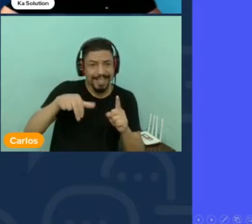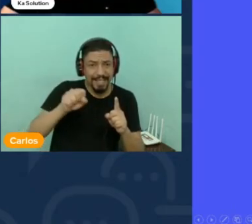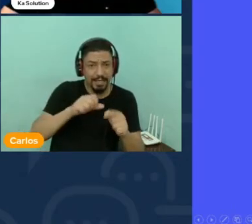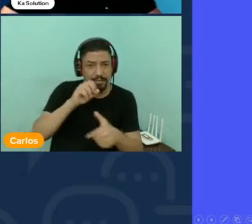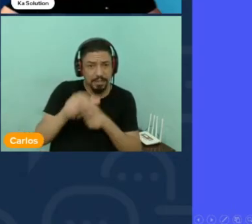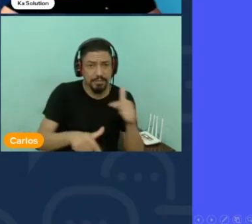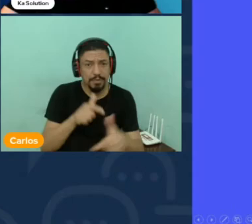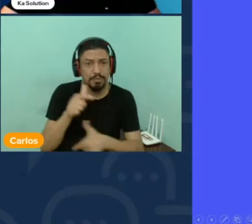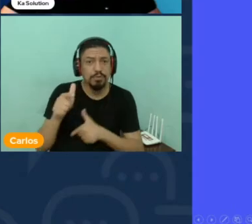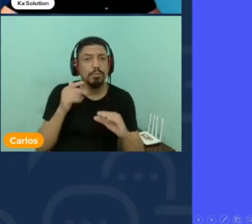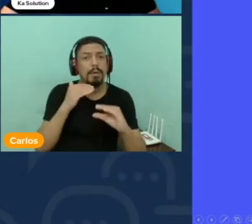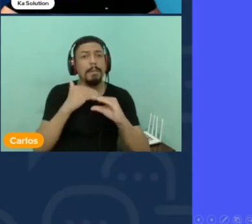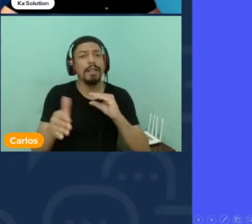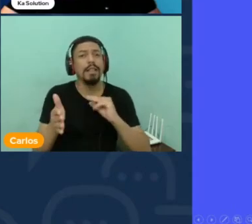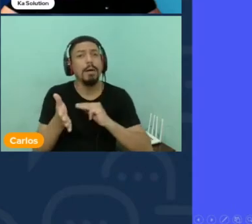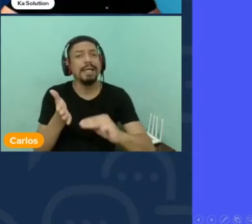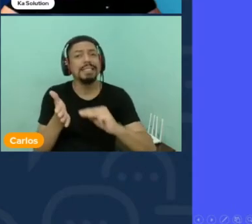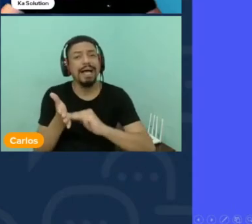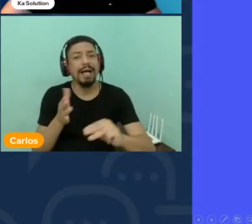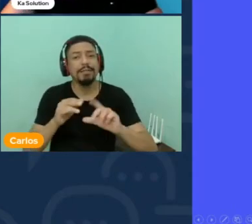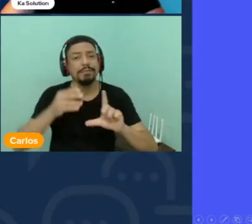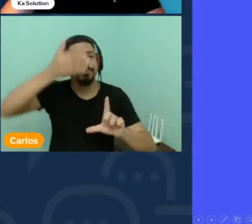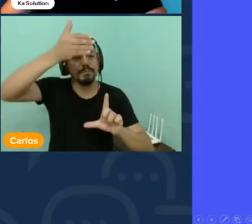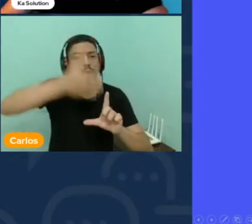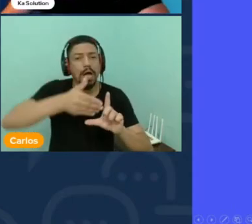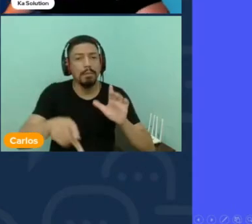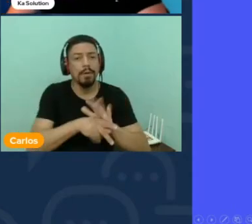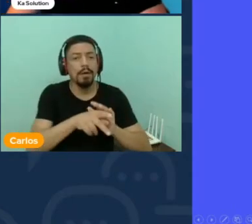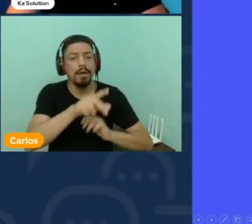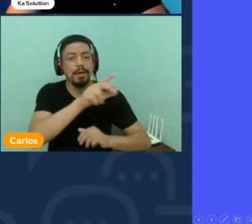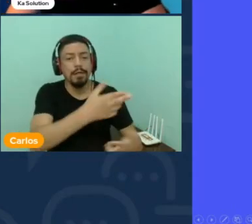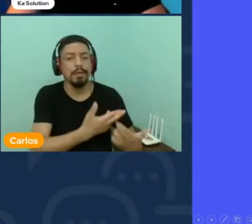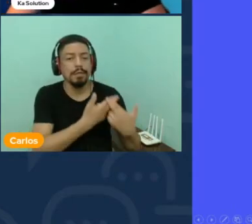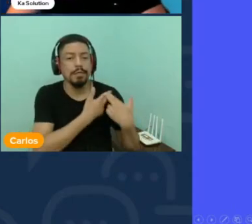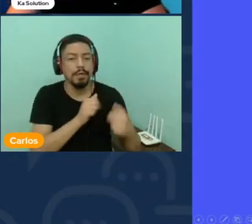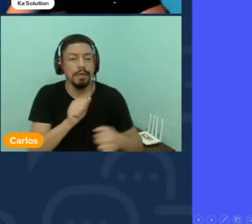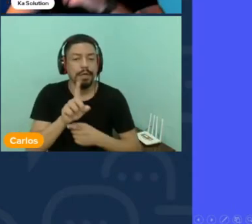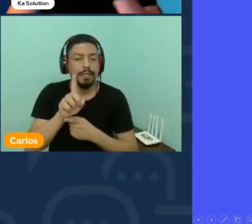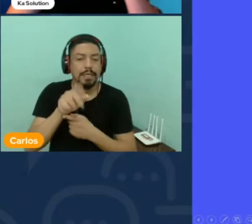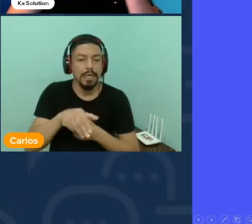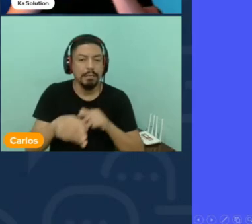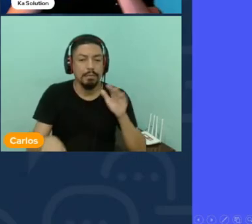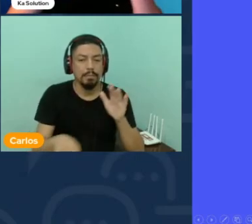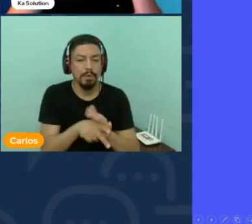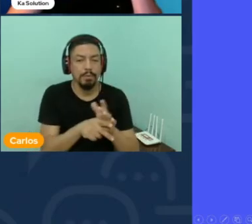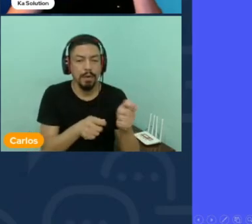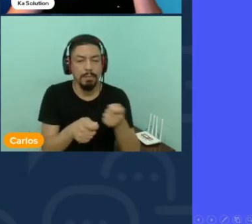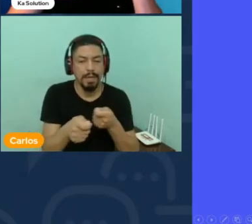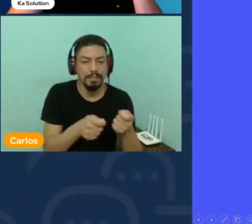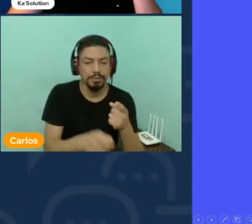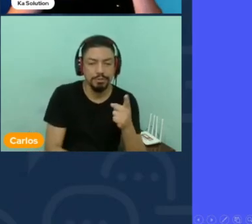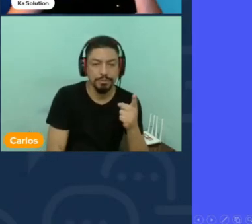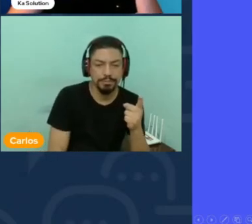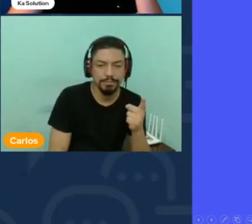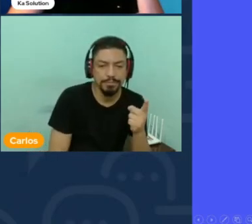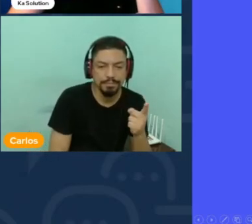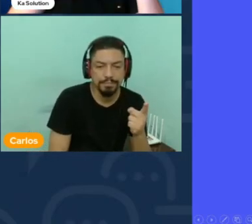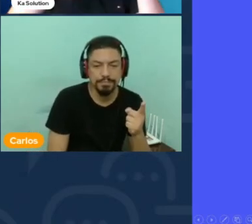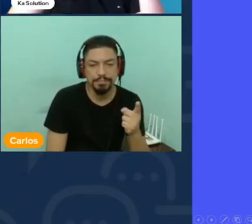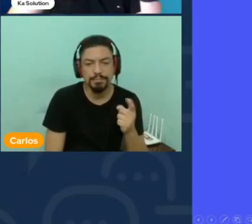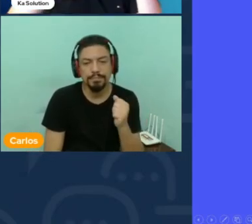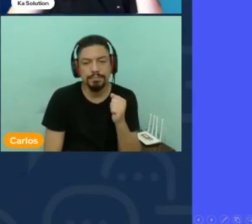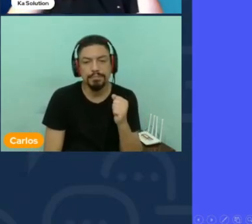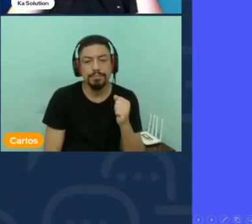para enviar uma notificação para o administrador daquele ambiente. olha, o seu servidor está chegando